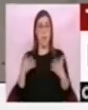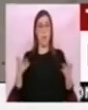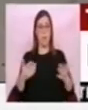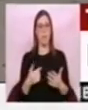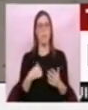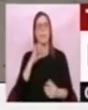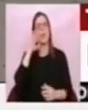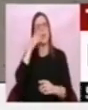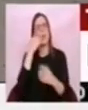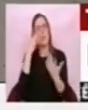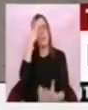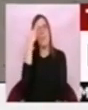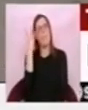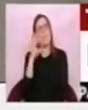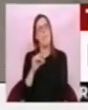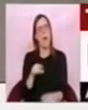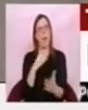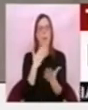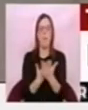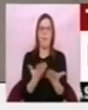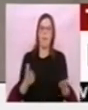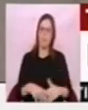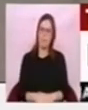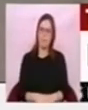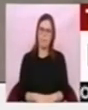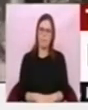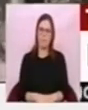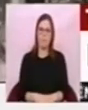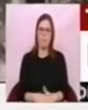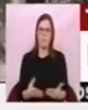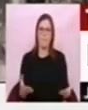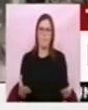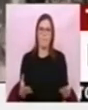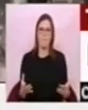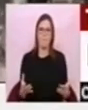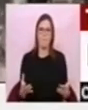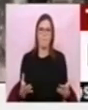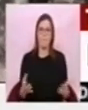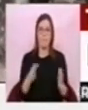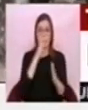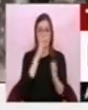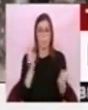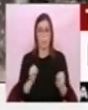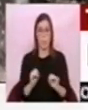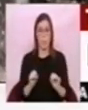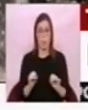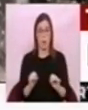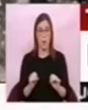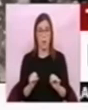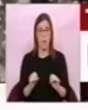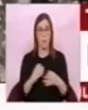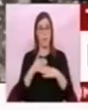para situações extraordinárias. Que consequências e que marcas deixam uma tragédia desta dimensão? Bom, lá está. Se não existir este tipo